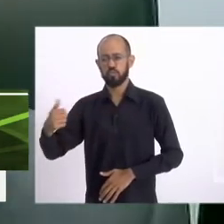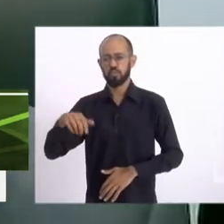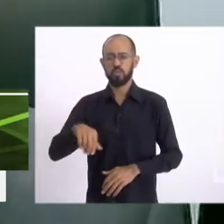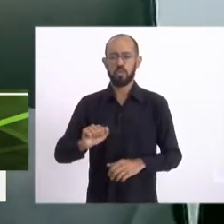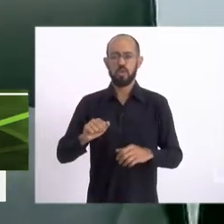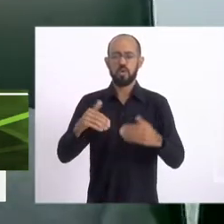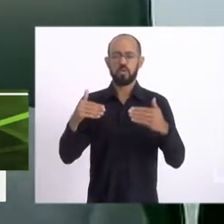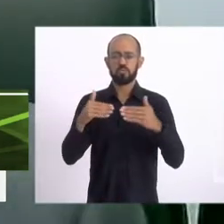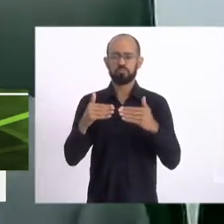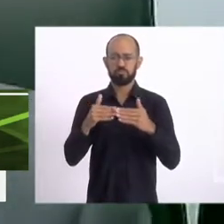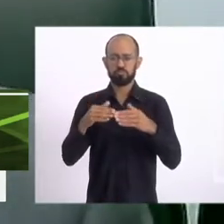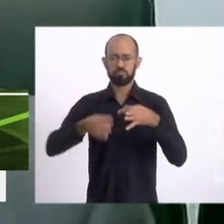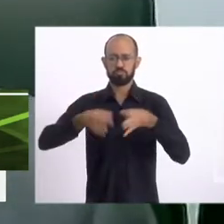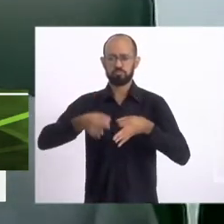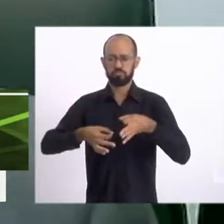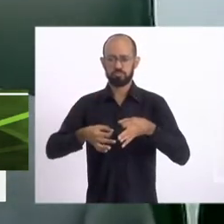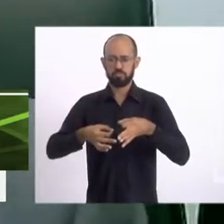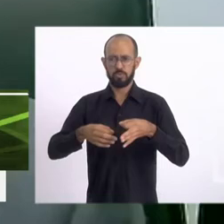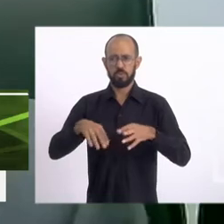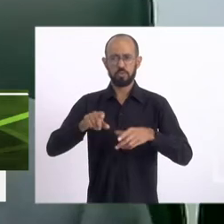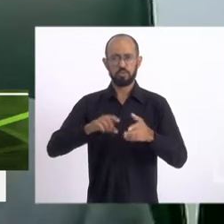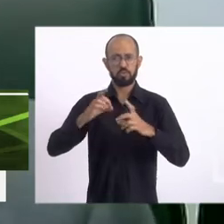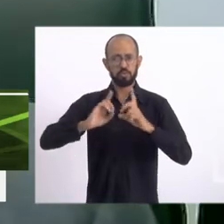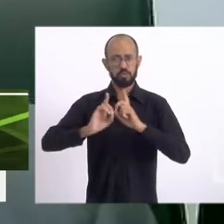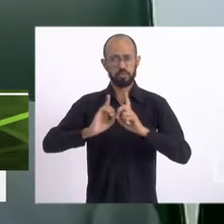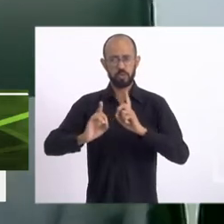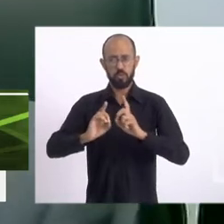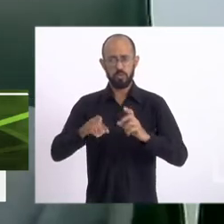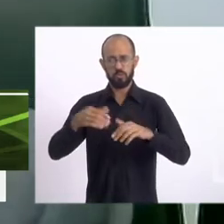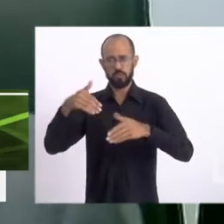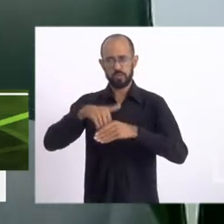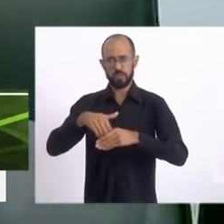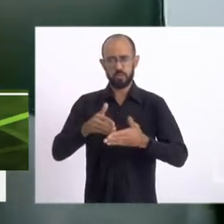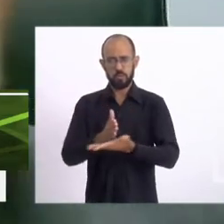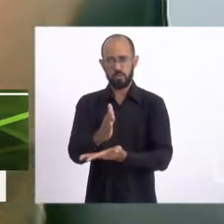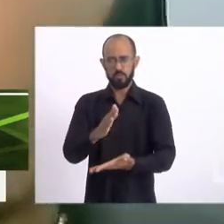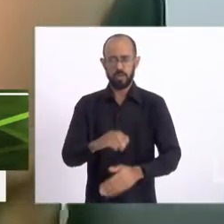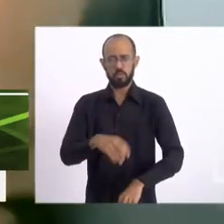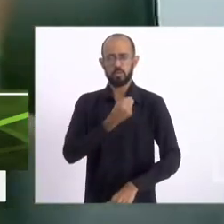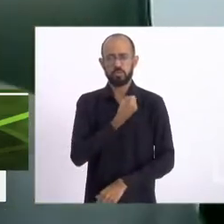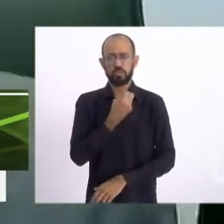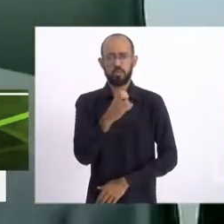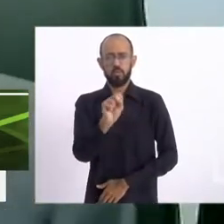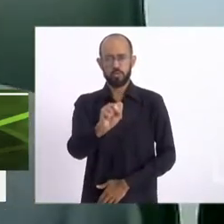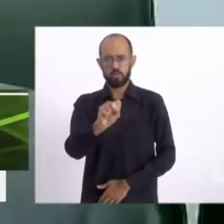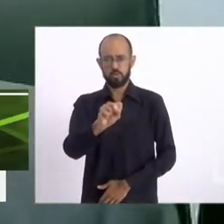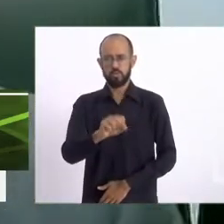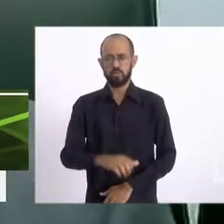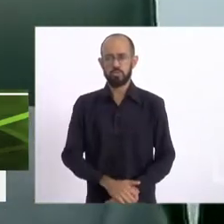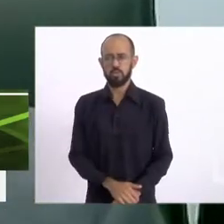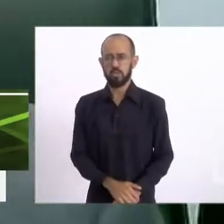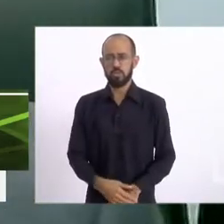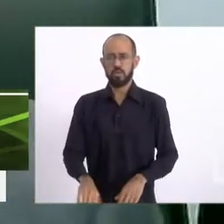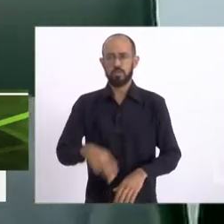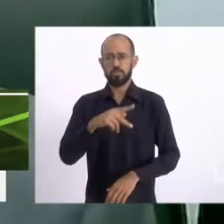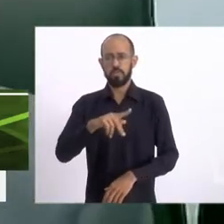juridicidade. Em discussão, em votação, aprovado. Oito. Projeto de